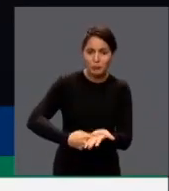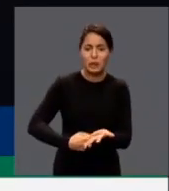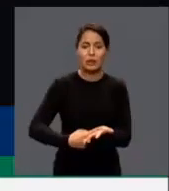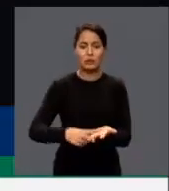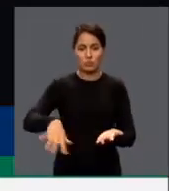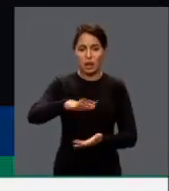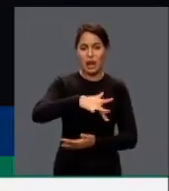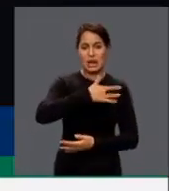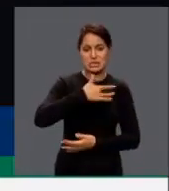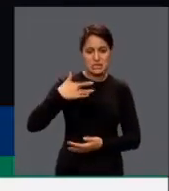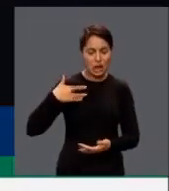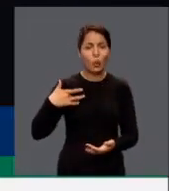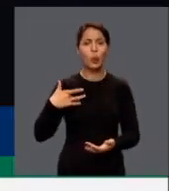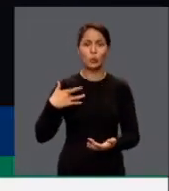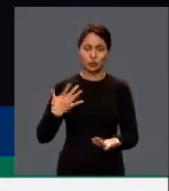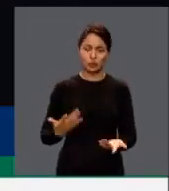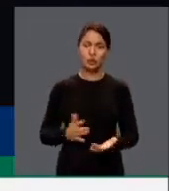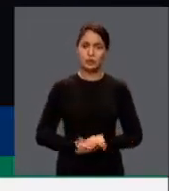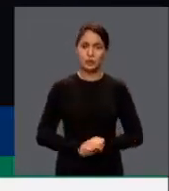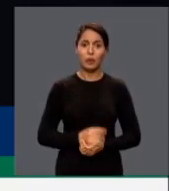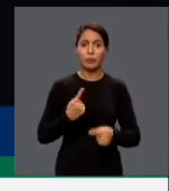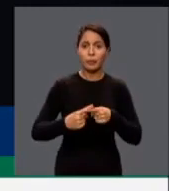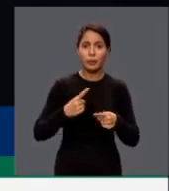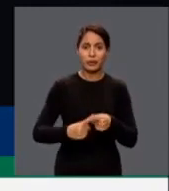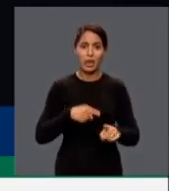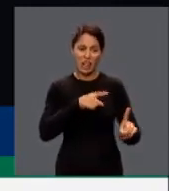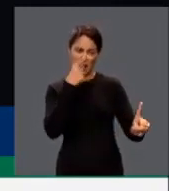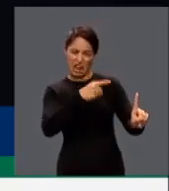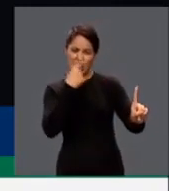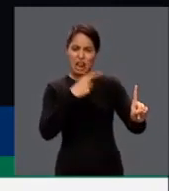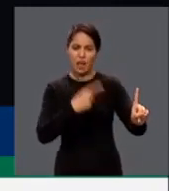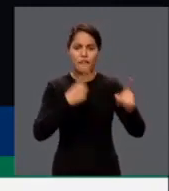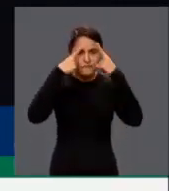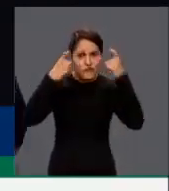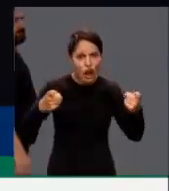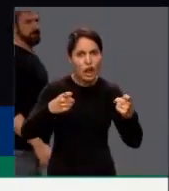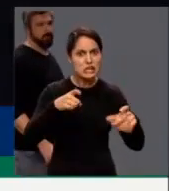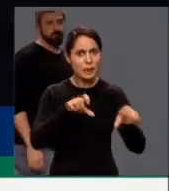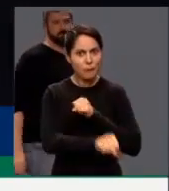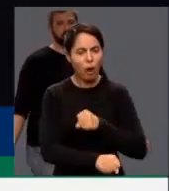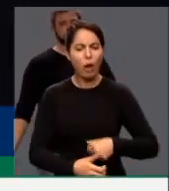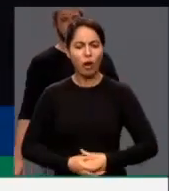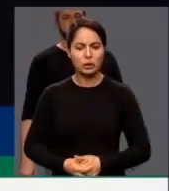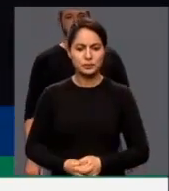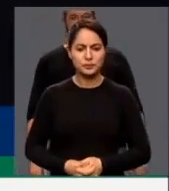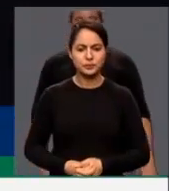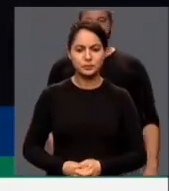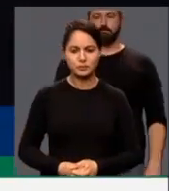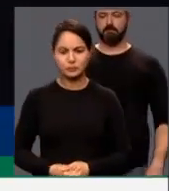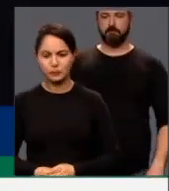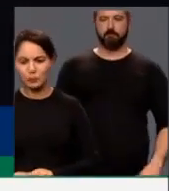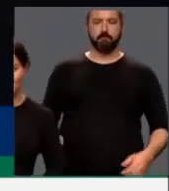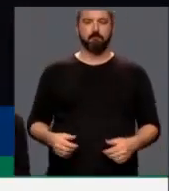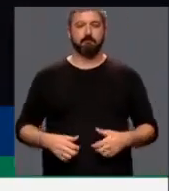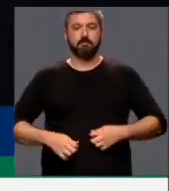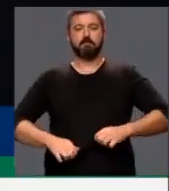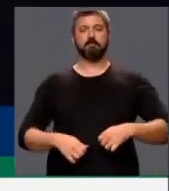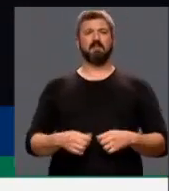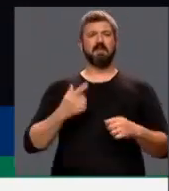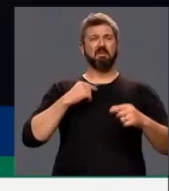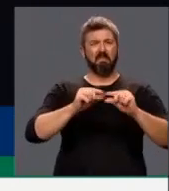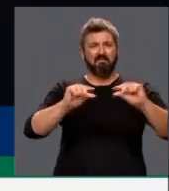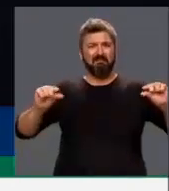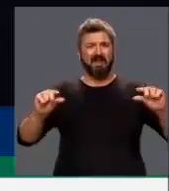saúde psicológica, porque ela foi ameaçada violentamente de morte através das redes sociais, com uma frase